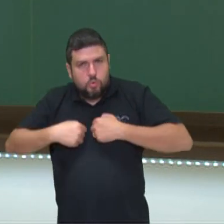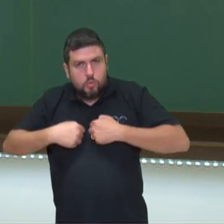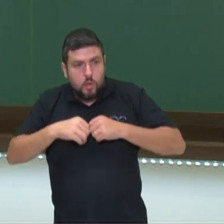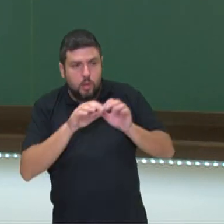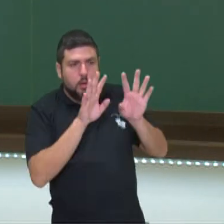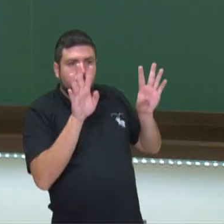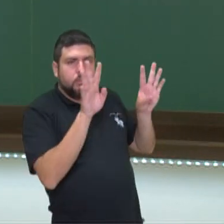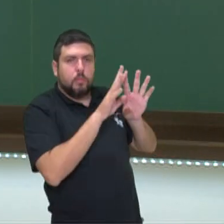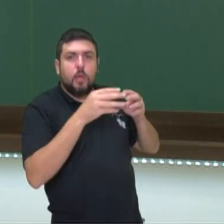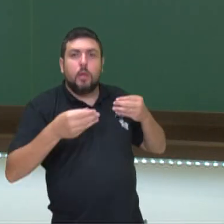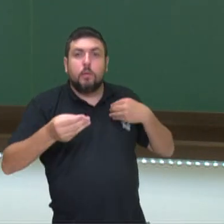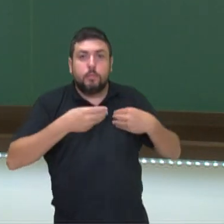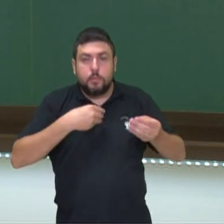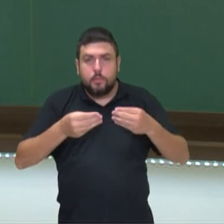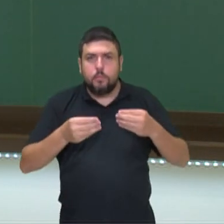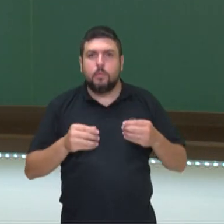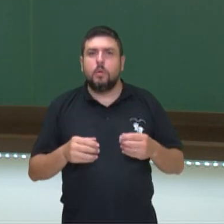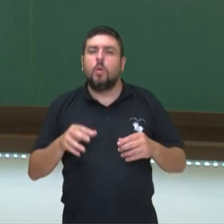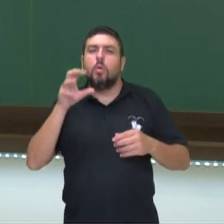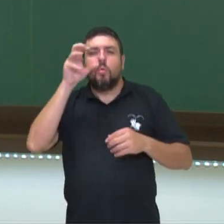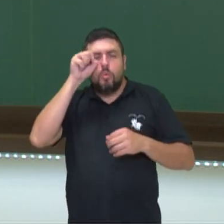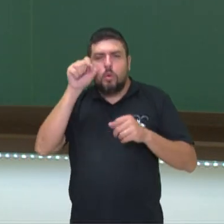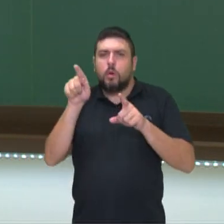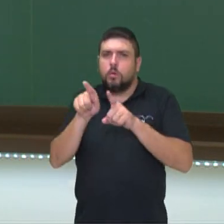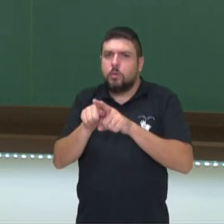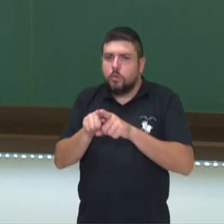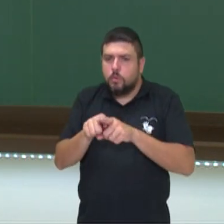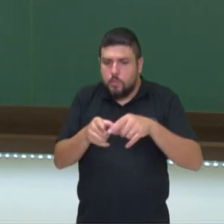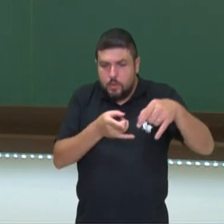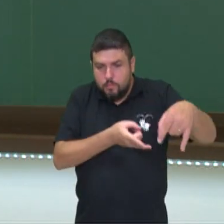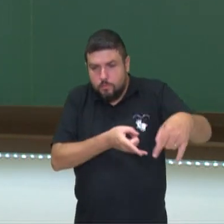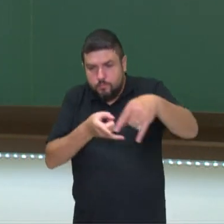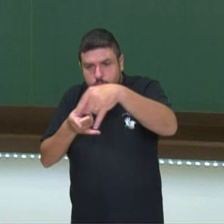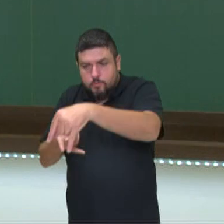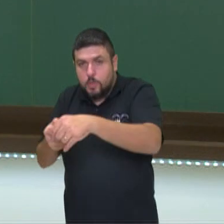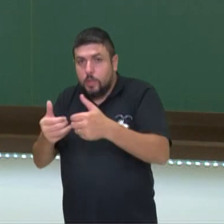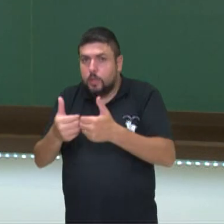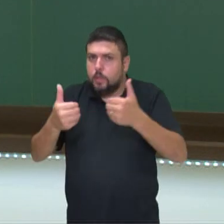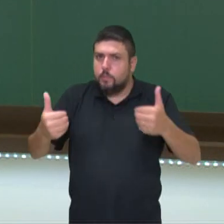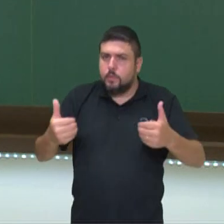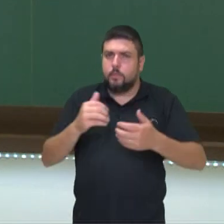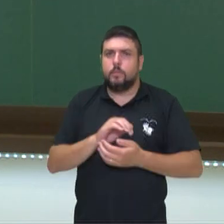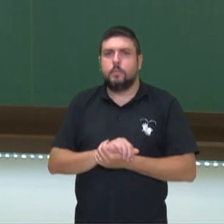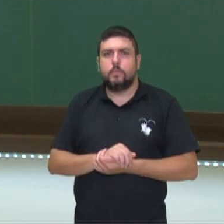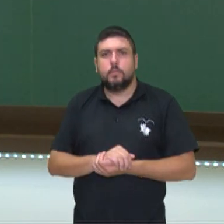se for possível, fazer isso. E se houver apenas